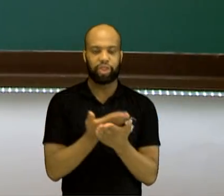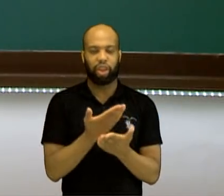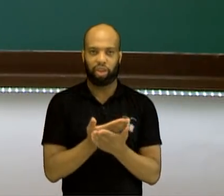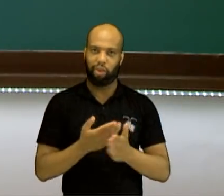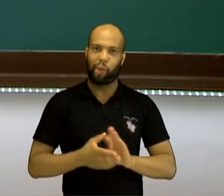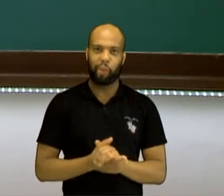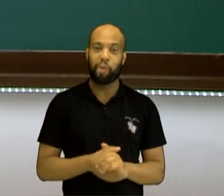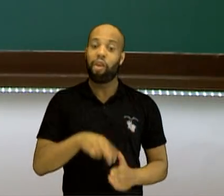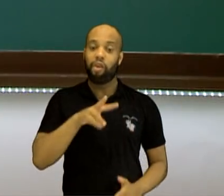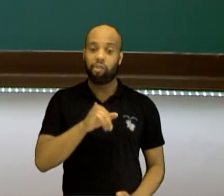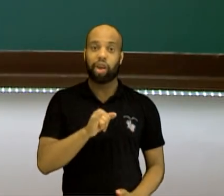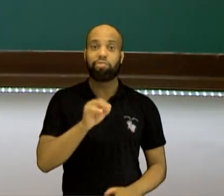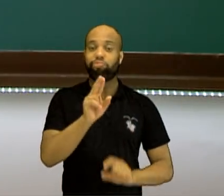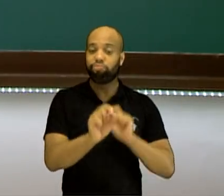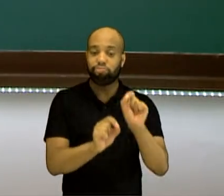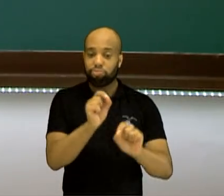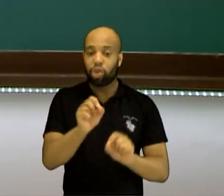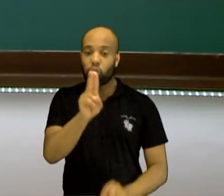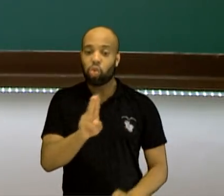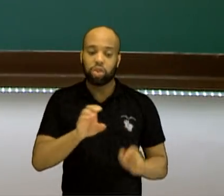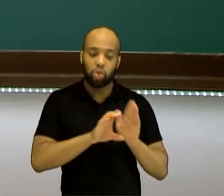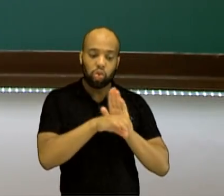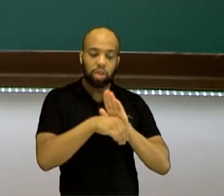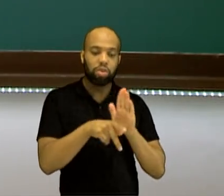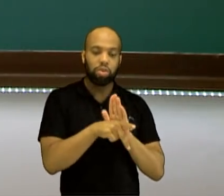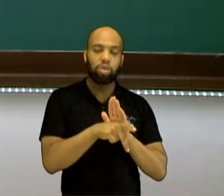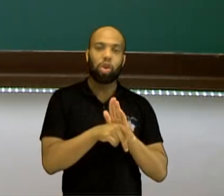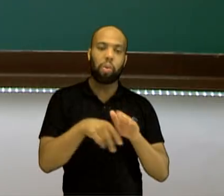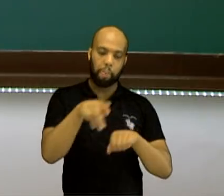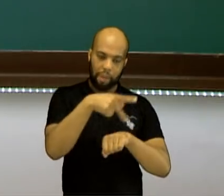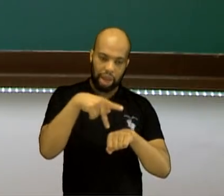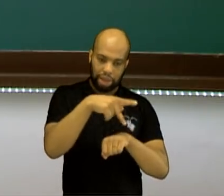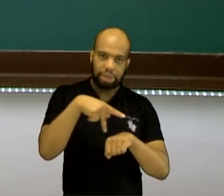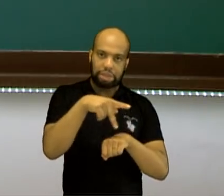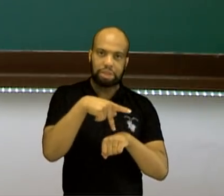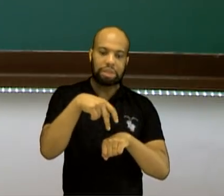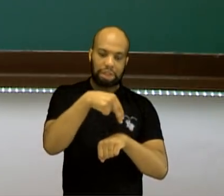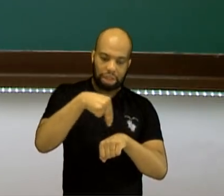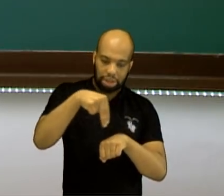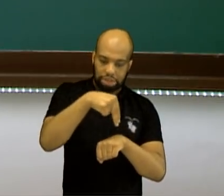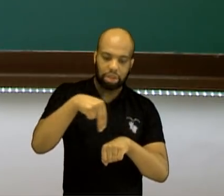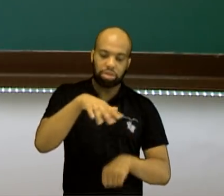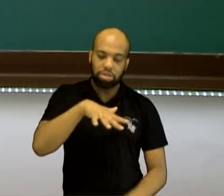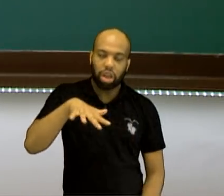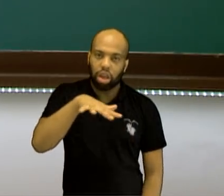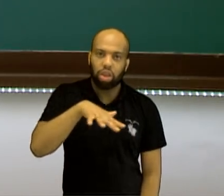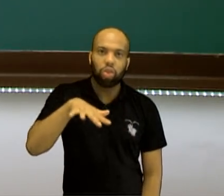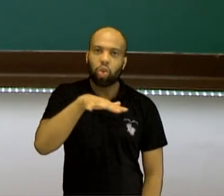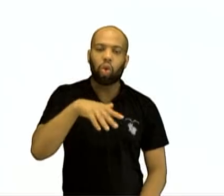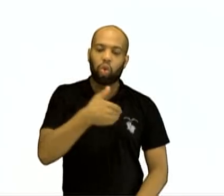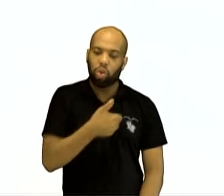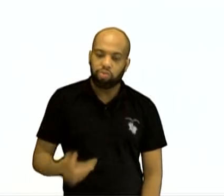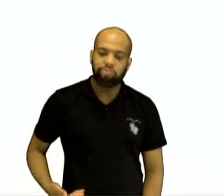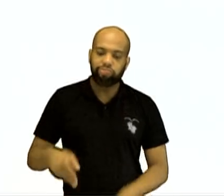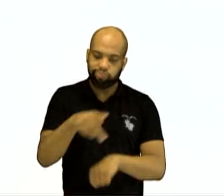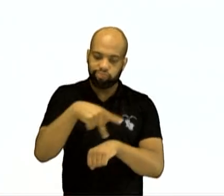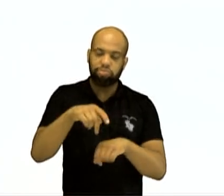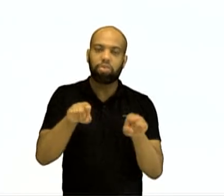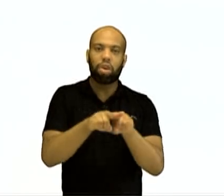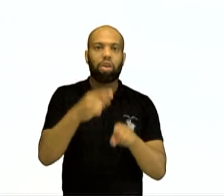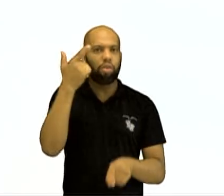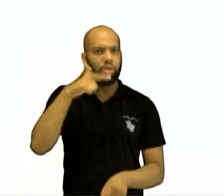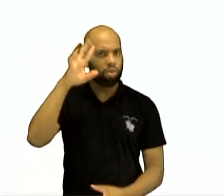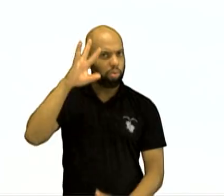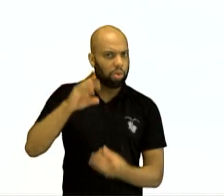hoje. Nós vamos aplicar os conceitos de Estado, nação, território, governo e país para o entendimento de conflitos